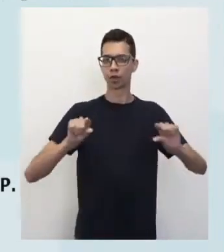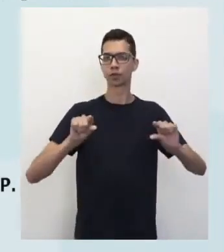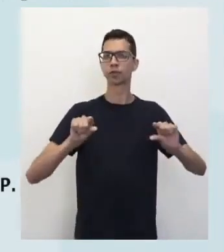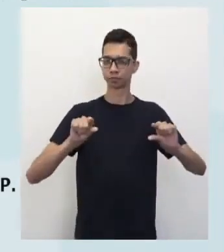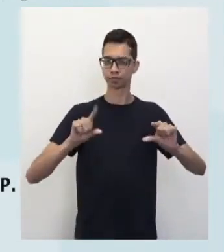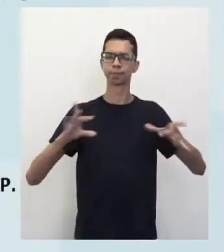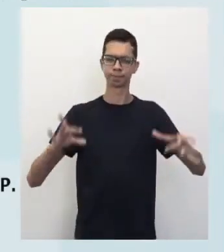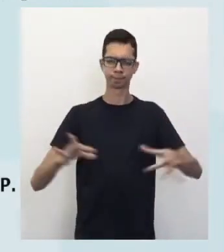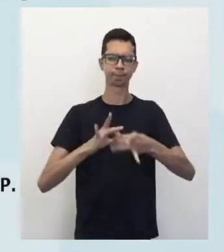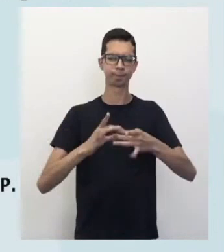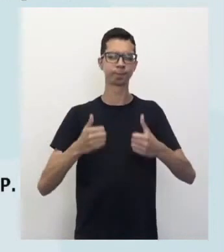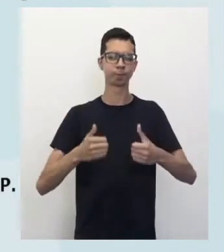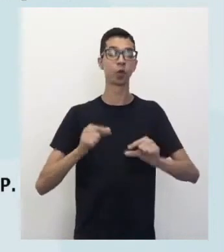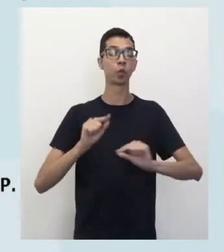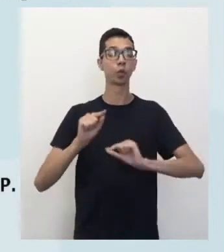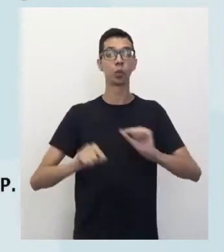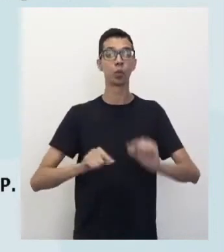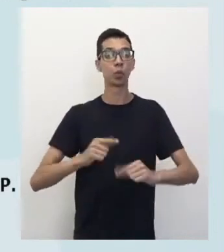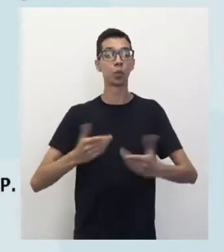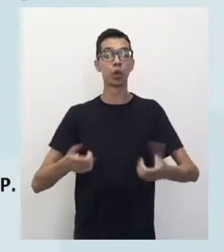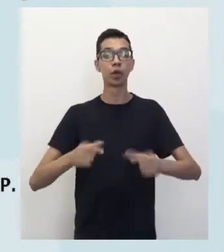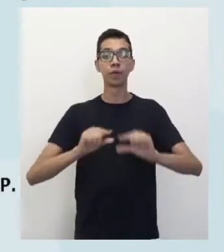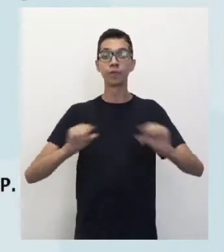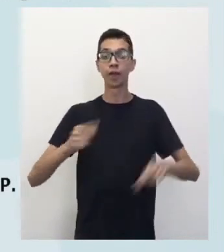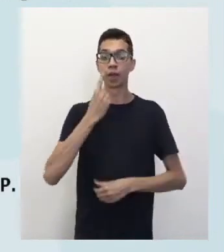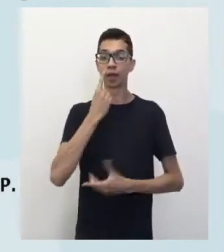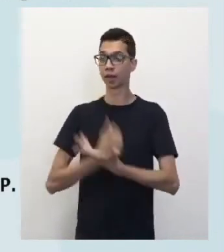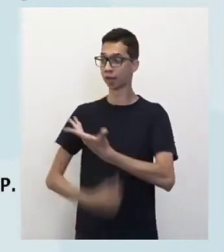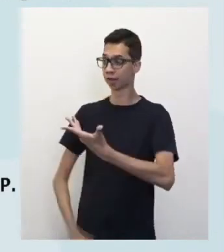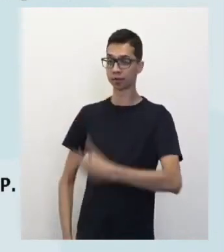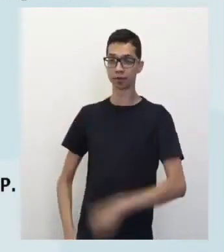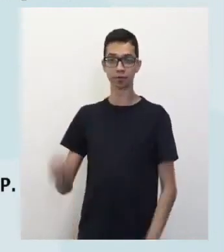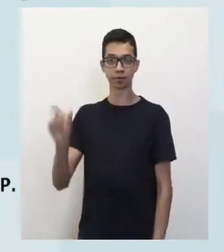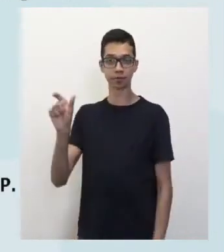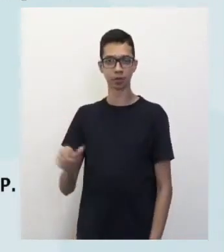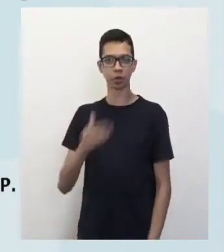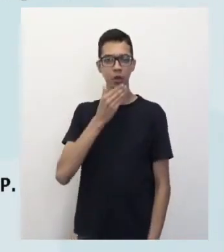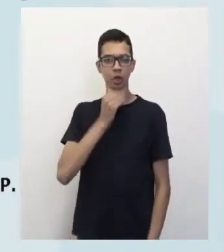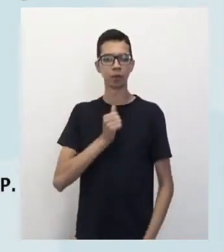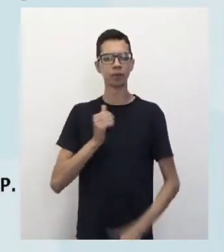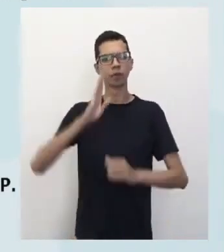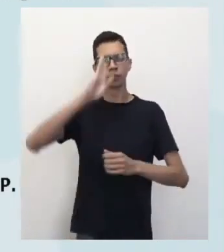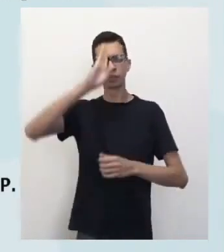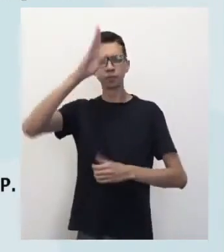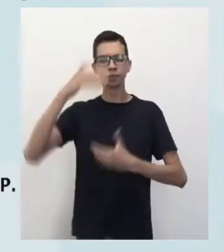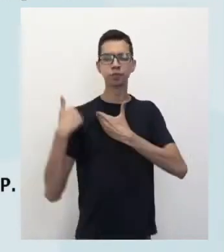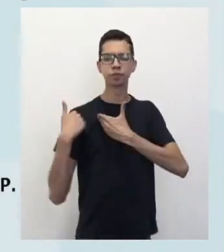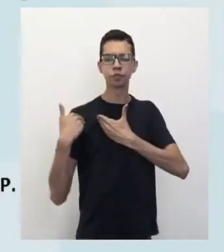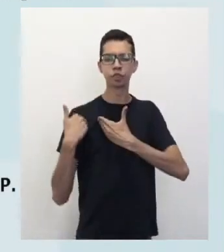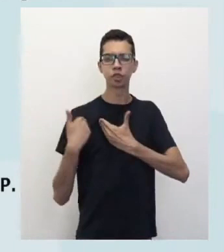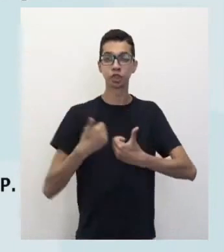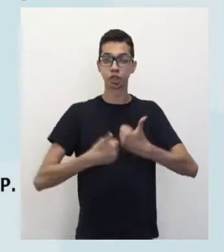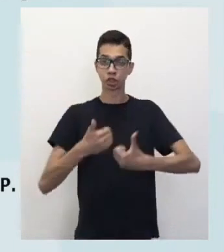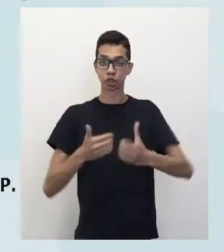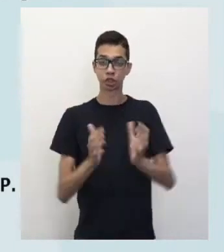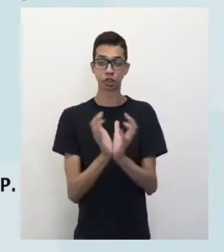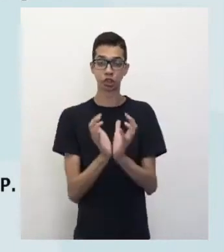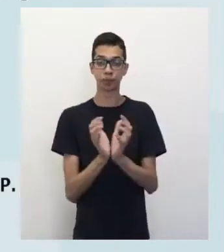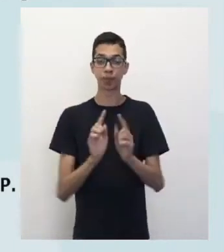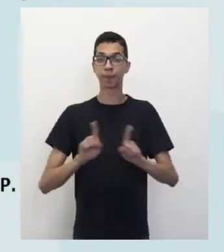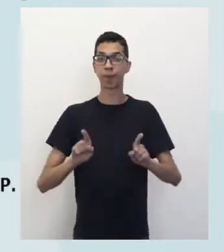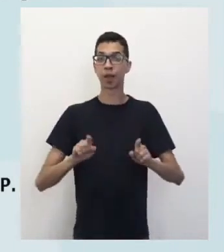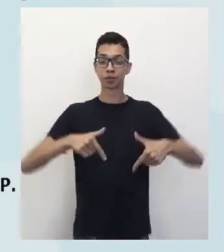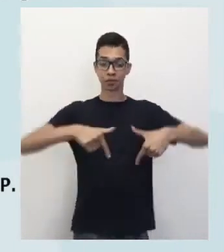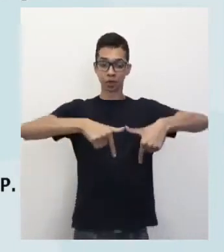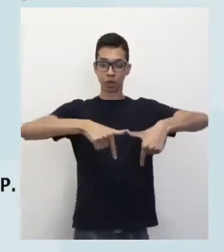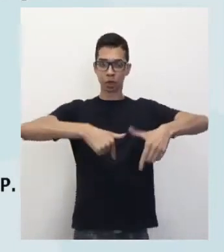Então, a frase é a seguinte: ele era o artilheiro do time. Ele não marcou nenhum gol no campeonato. Para